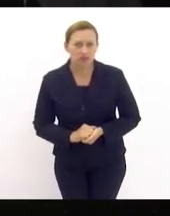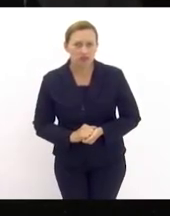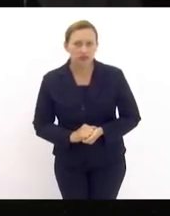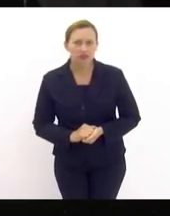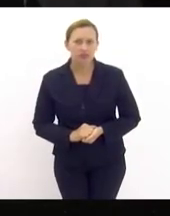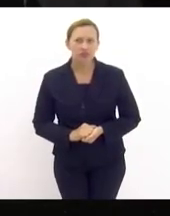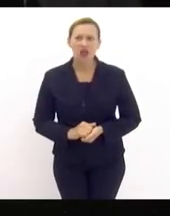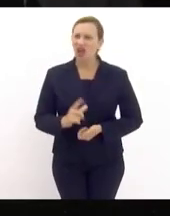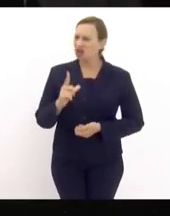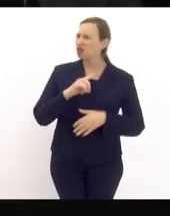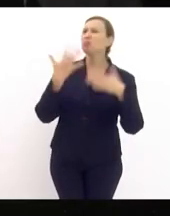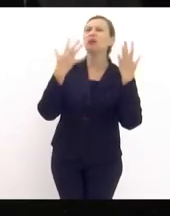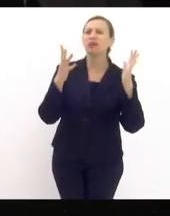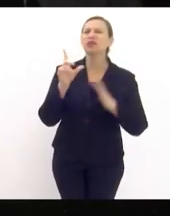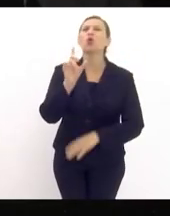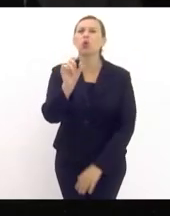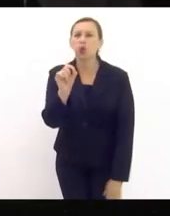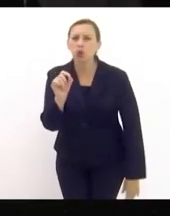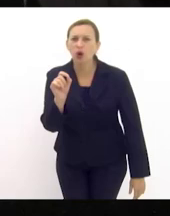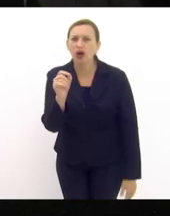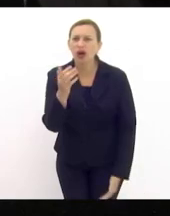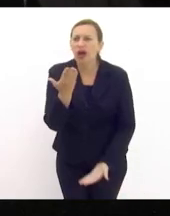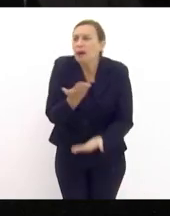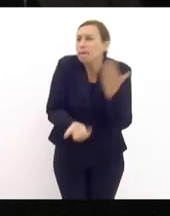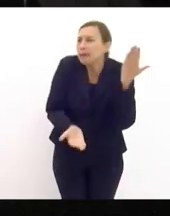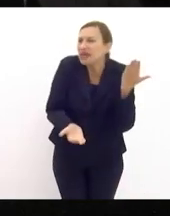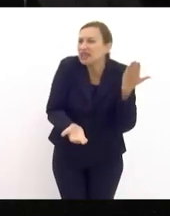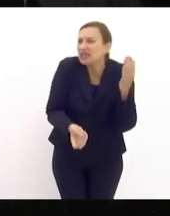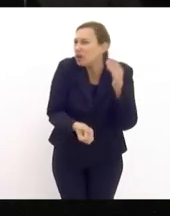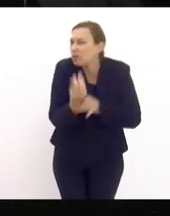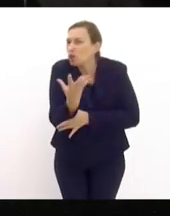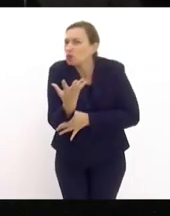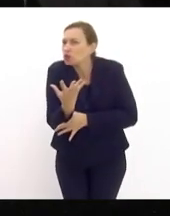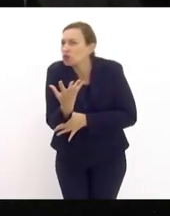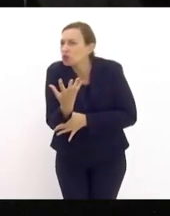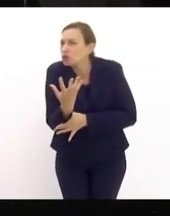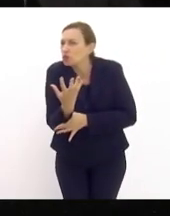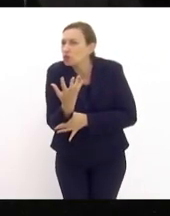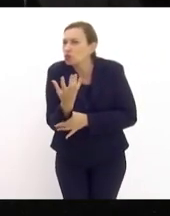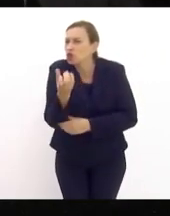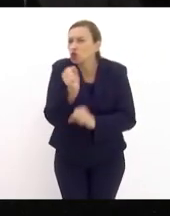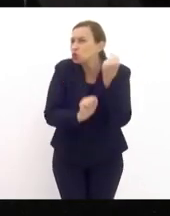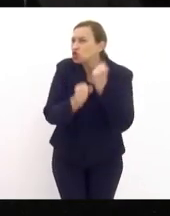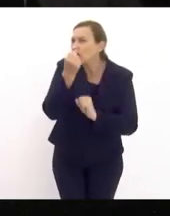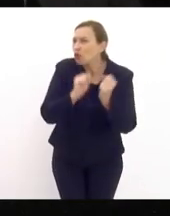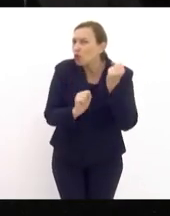Eu tenho que comemorar o quê? A queda da produção, a queda da produção industrial?